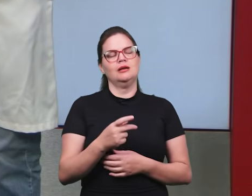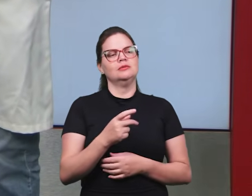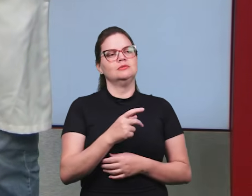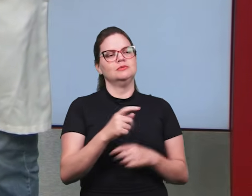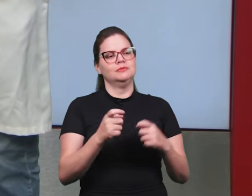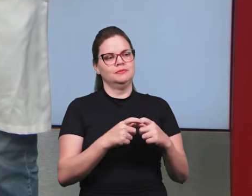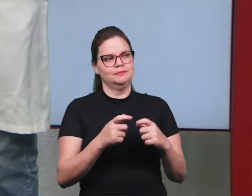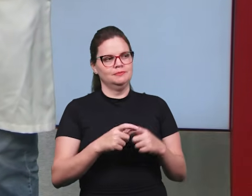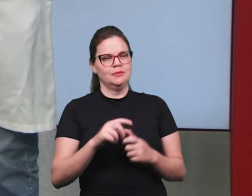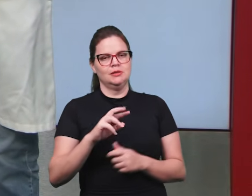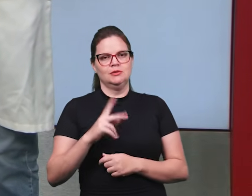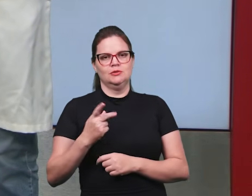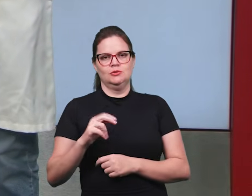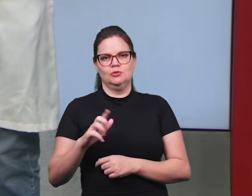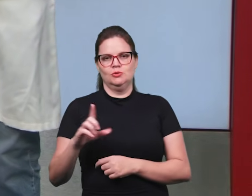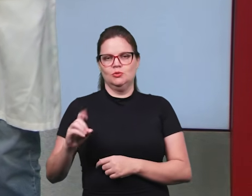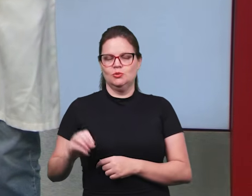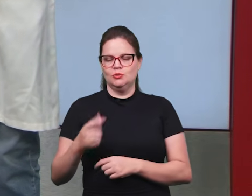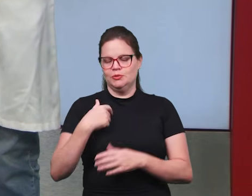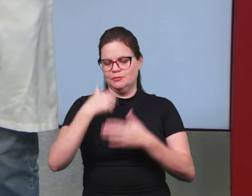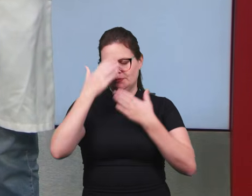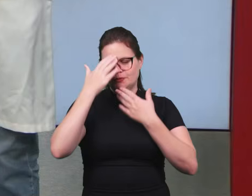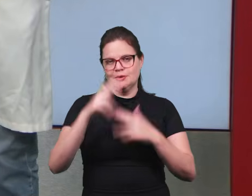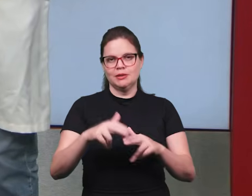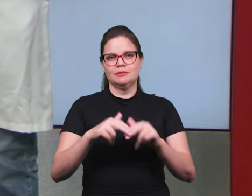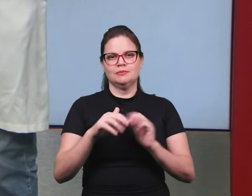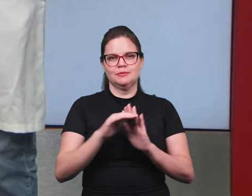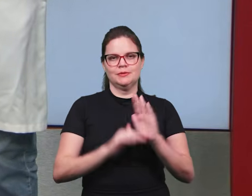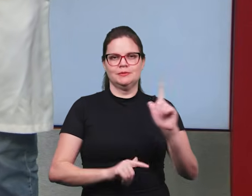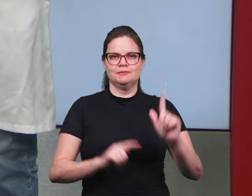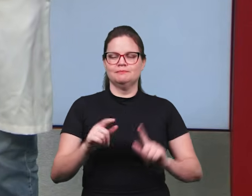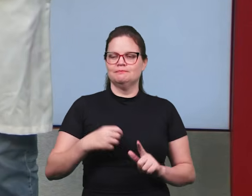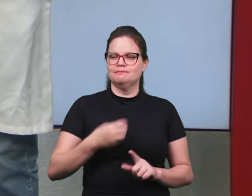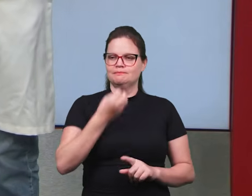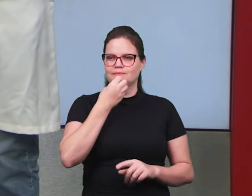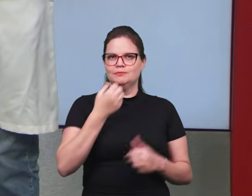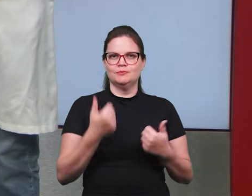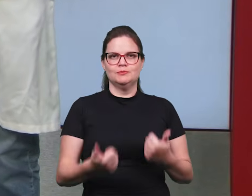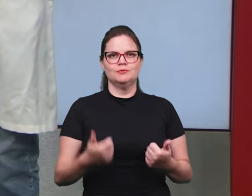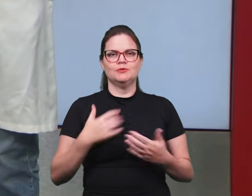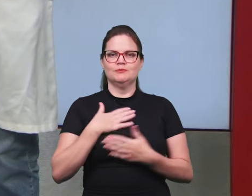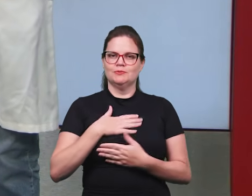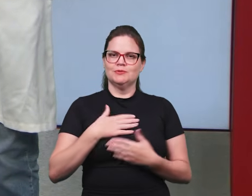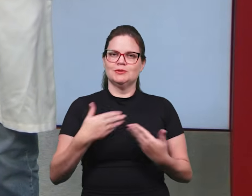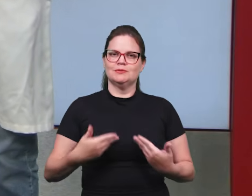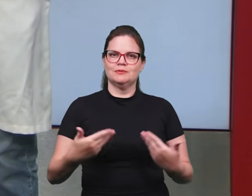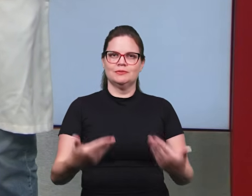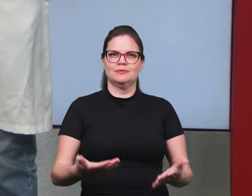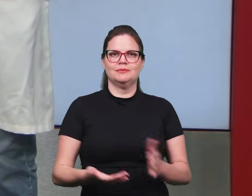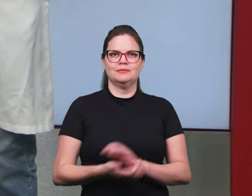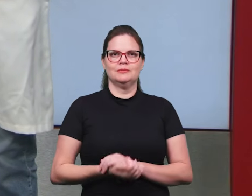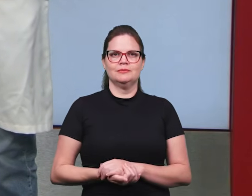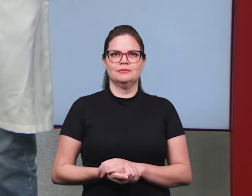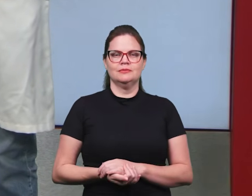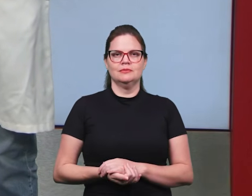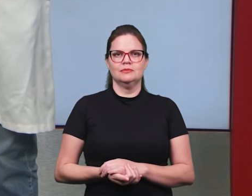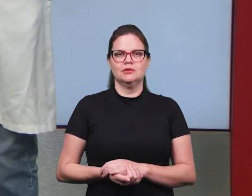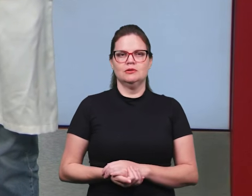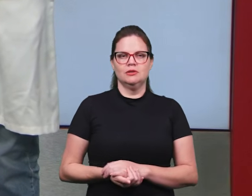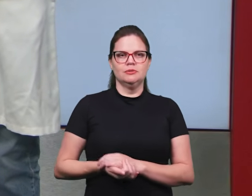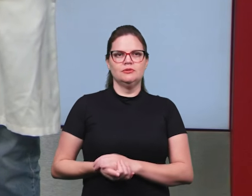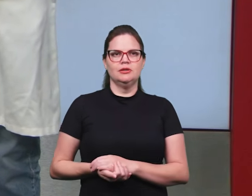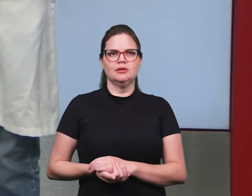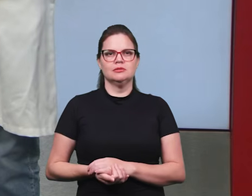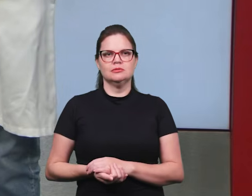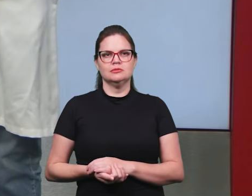satisfação estar aqui nesse programa muito bem acompanhado, um perfil muito bom das pessoas que acompanham. Olha,